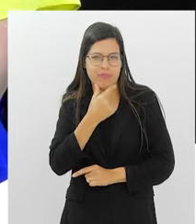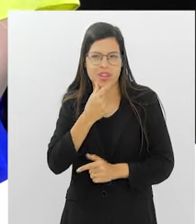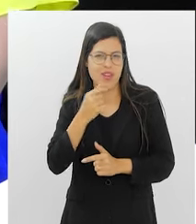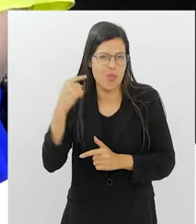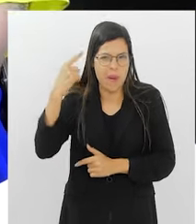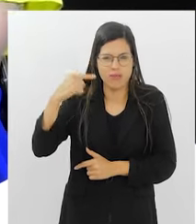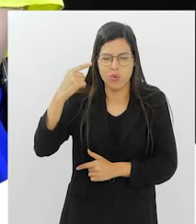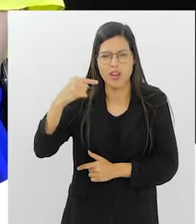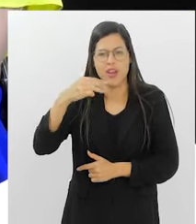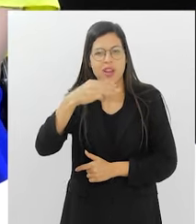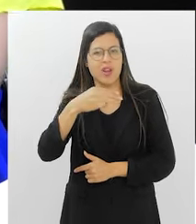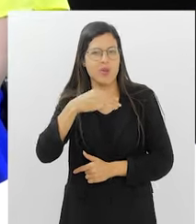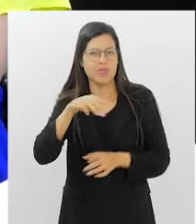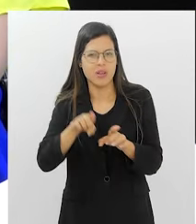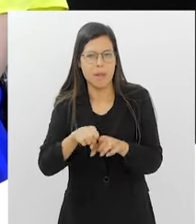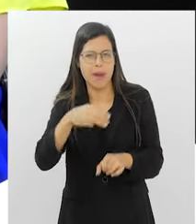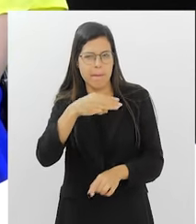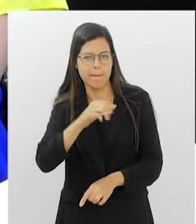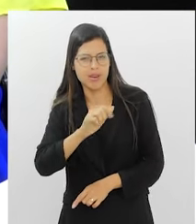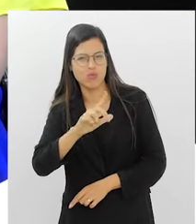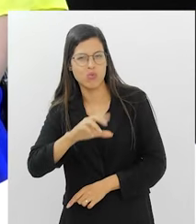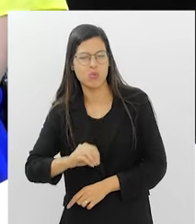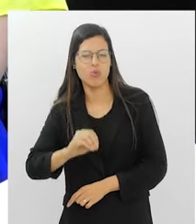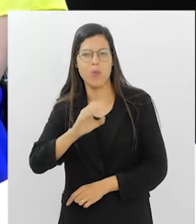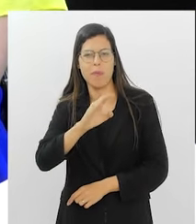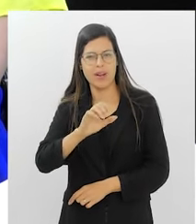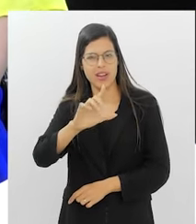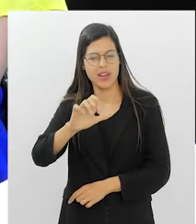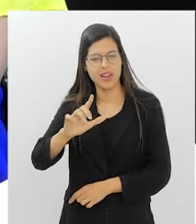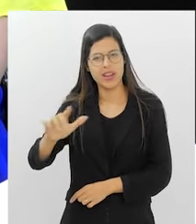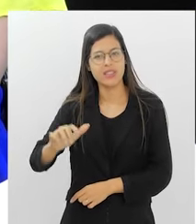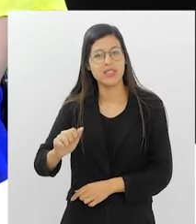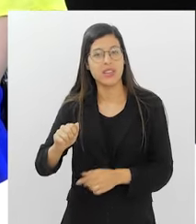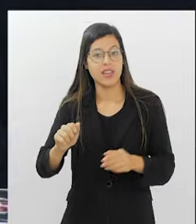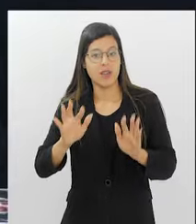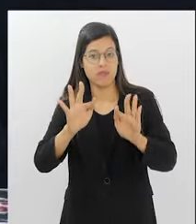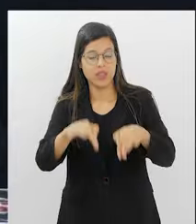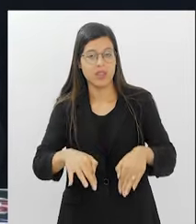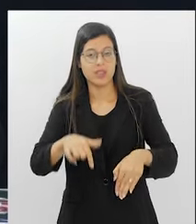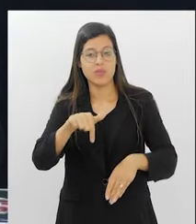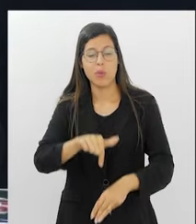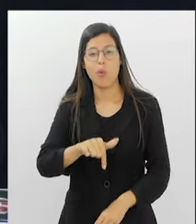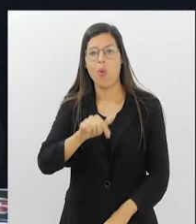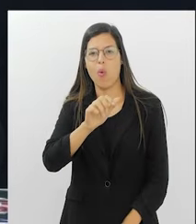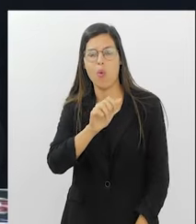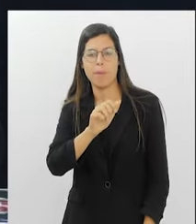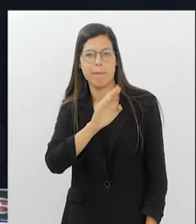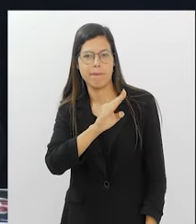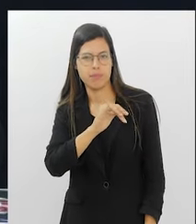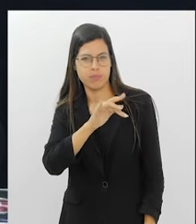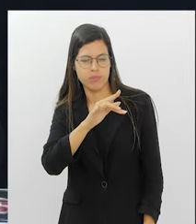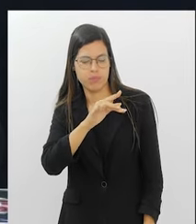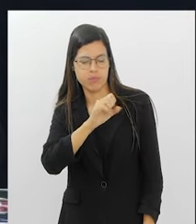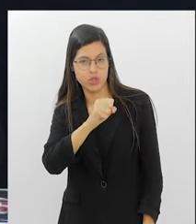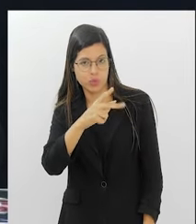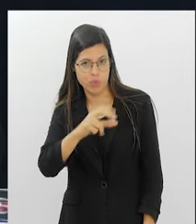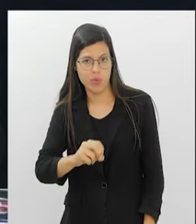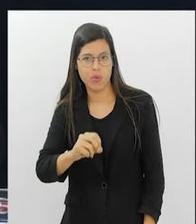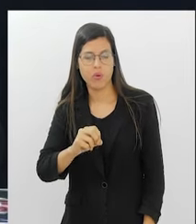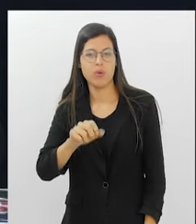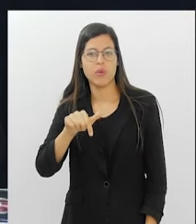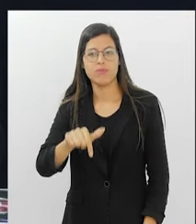beleza Olha que legal eu fechava com o Artur Bispo do Rosário acho que foi a primeira vez que o Bispo do Rosário foi